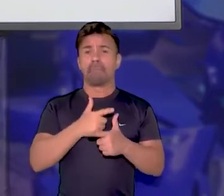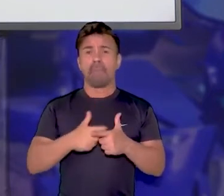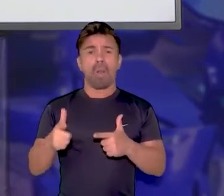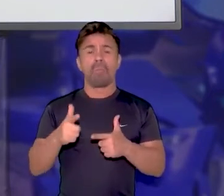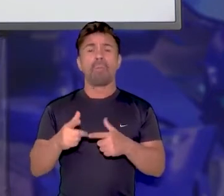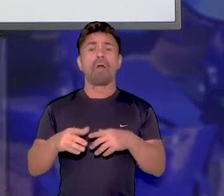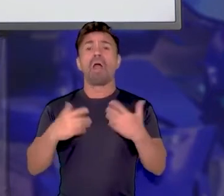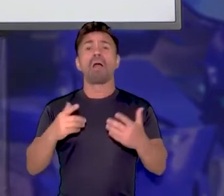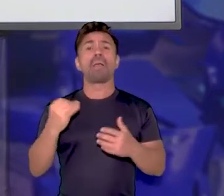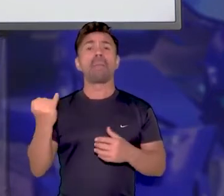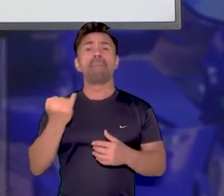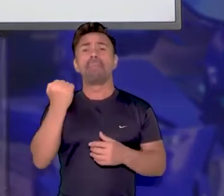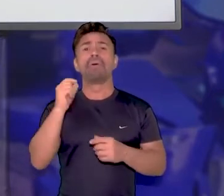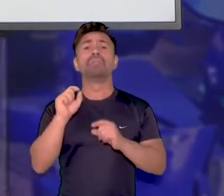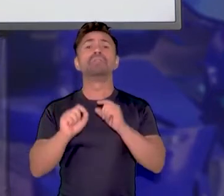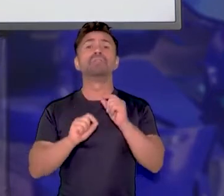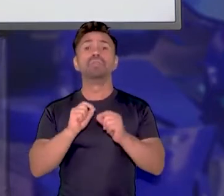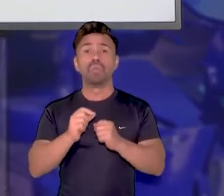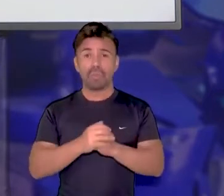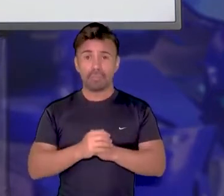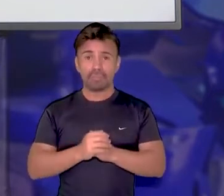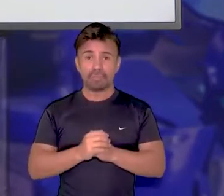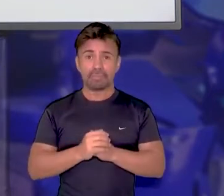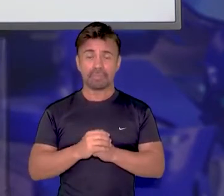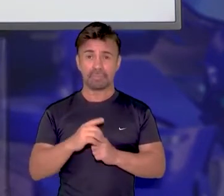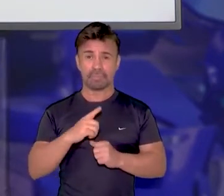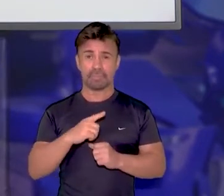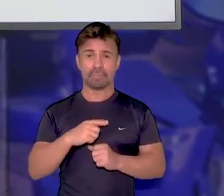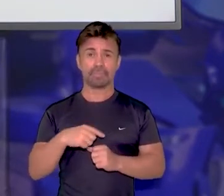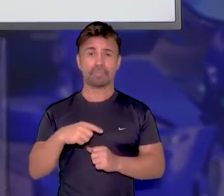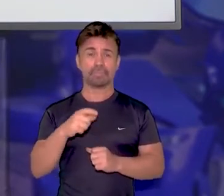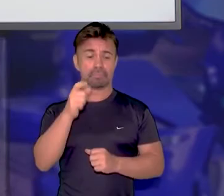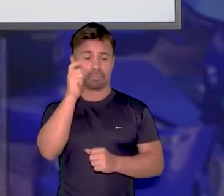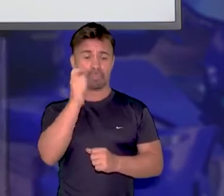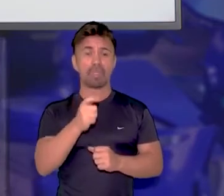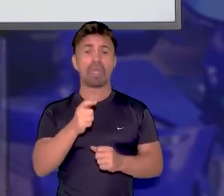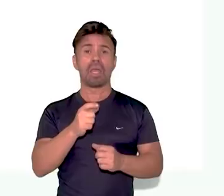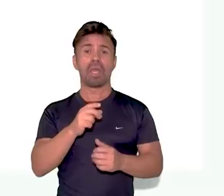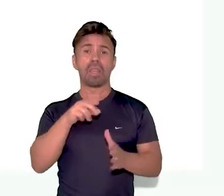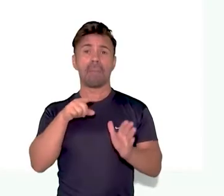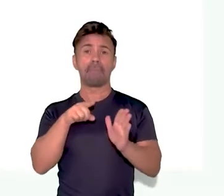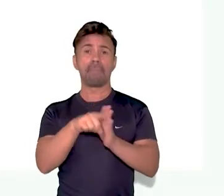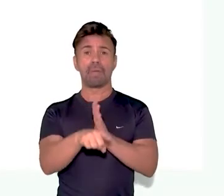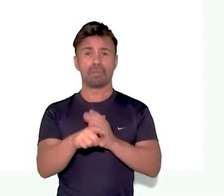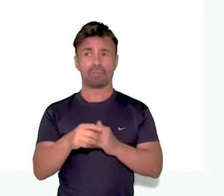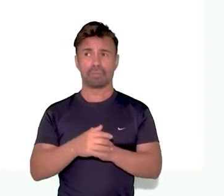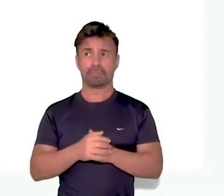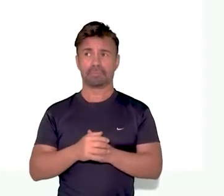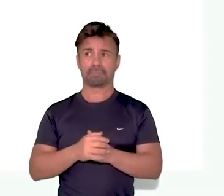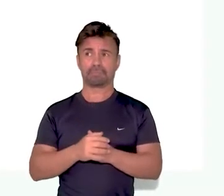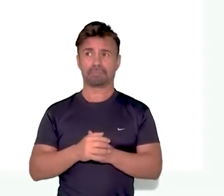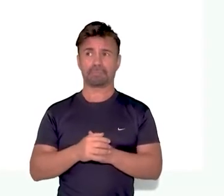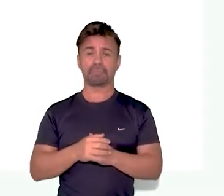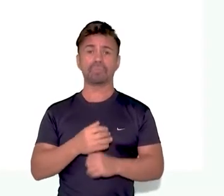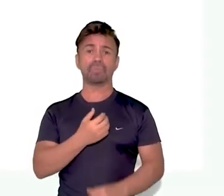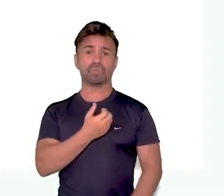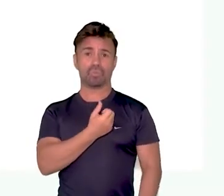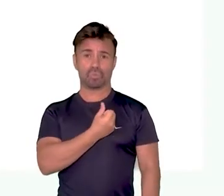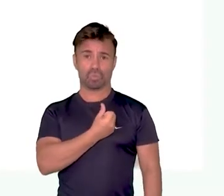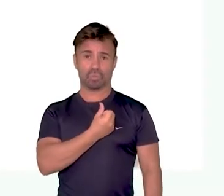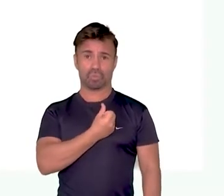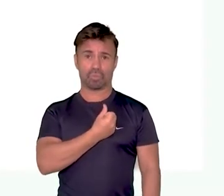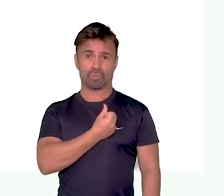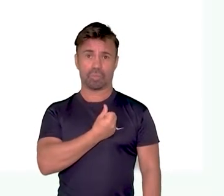é importante frisar aquilo que nos interessa não é anunciado Então eu peguei aqui ó o número